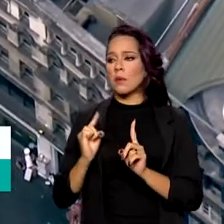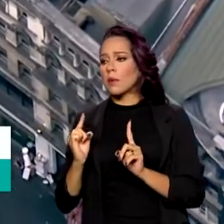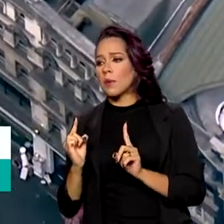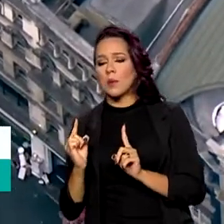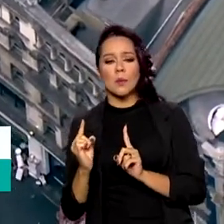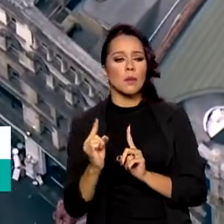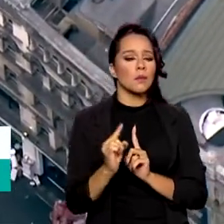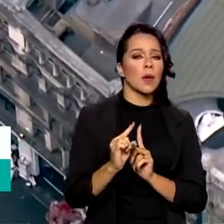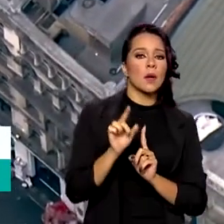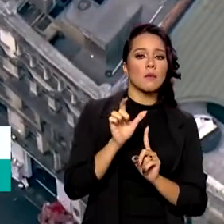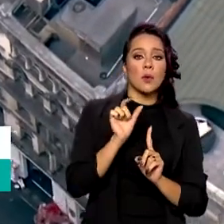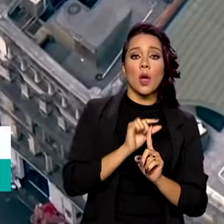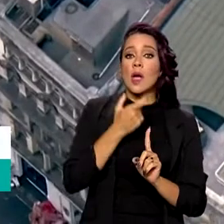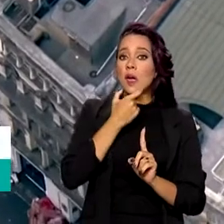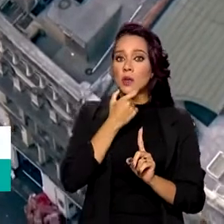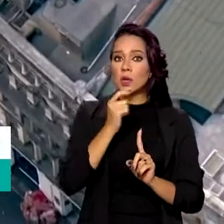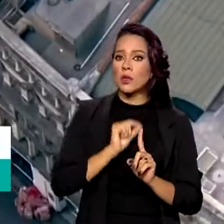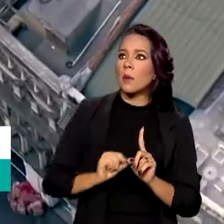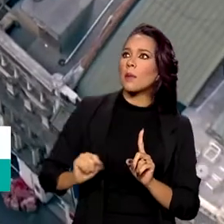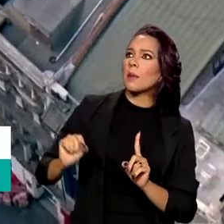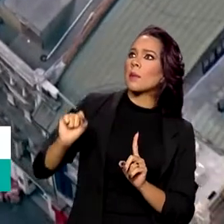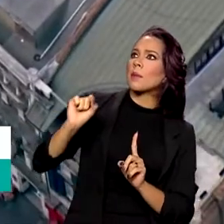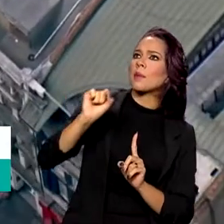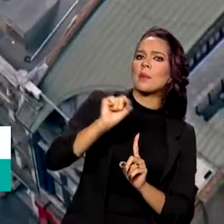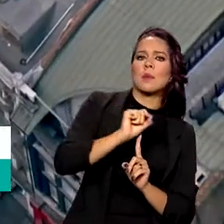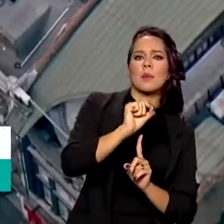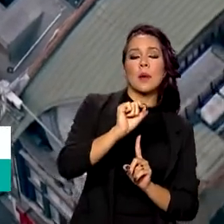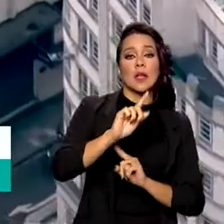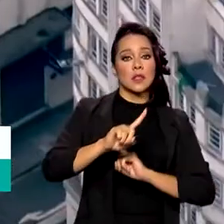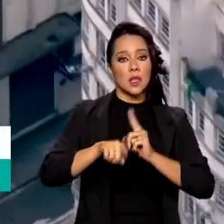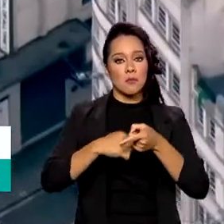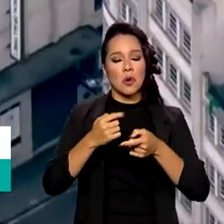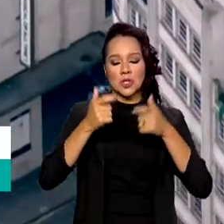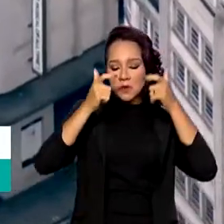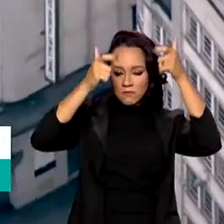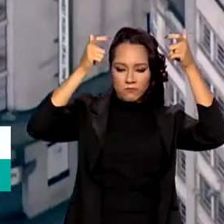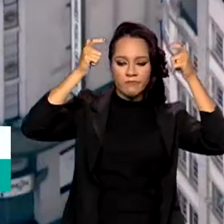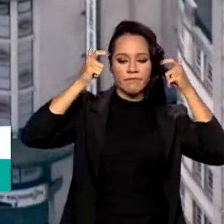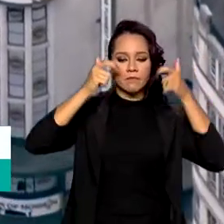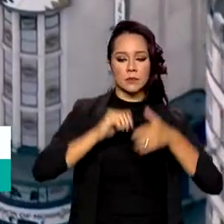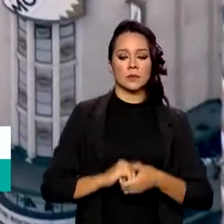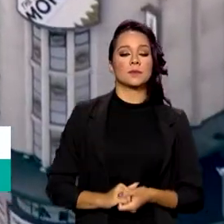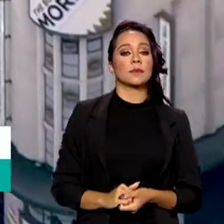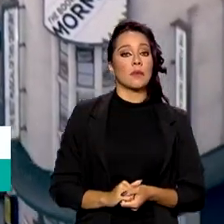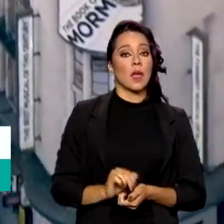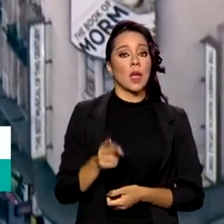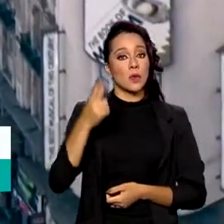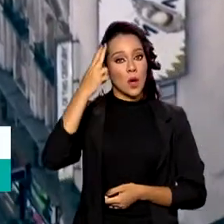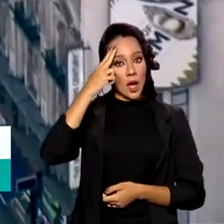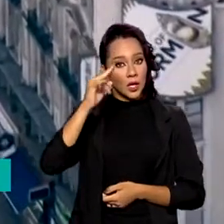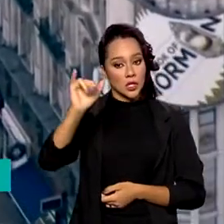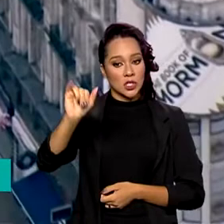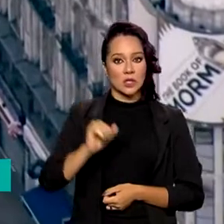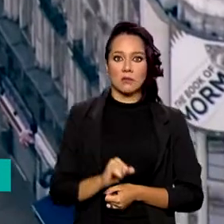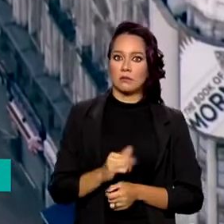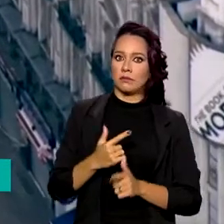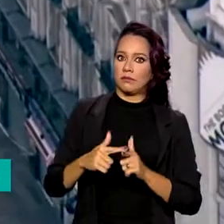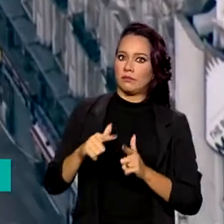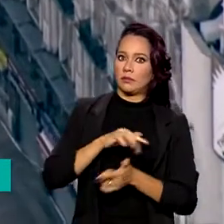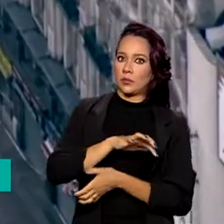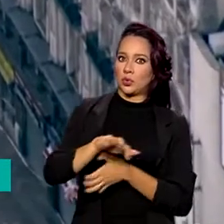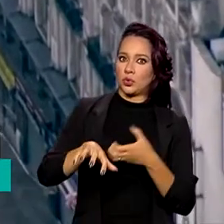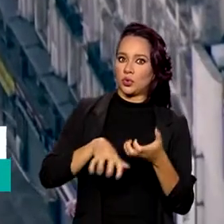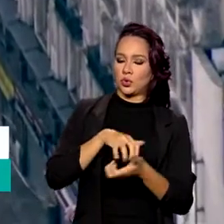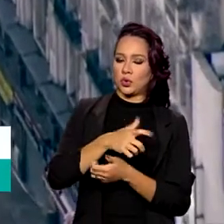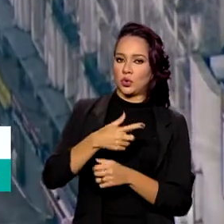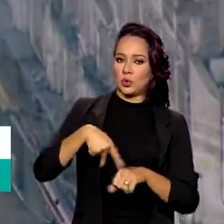ele está fazendo por todo o Reino Unido giro este iniciado logo depois de ele ser Coroado e no Haiti o caos levou